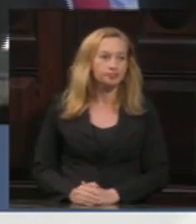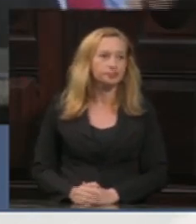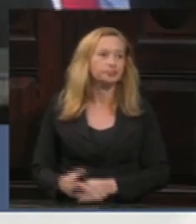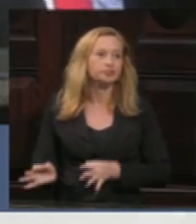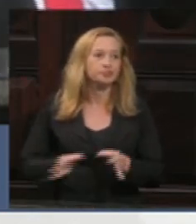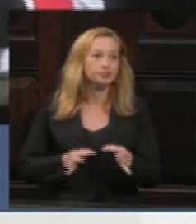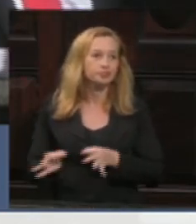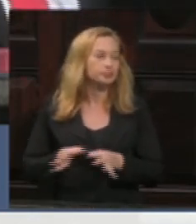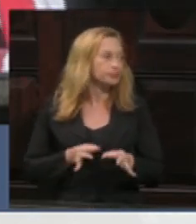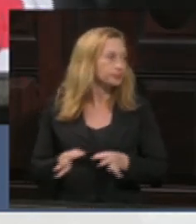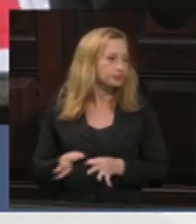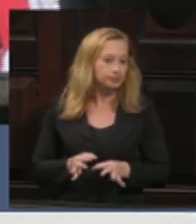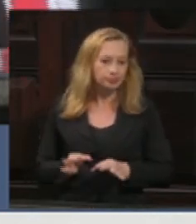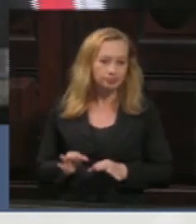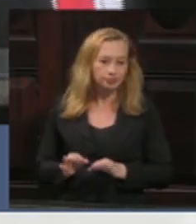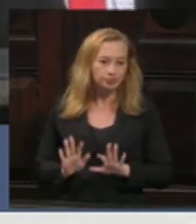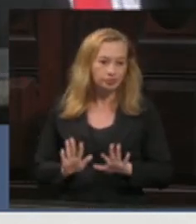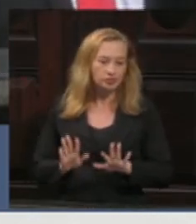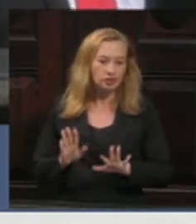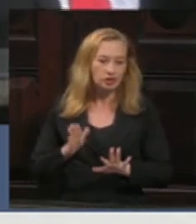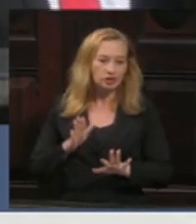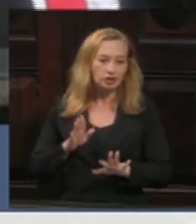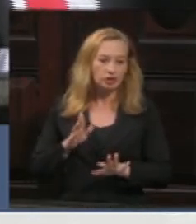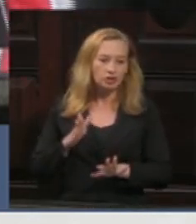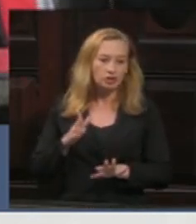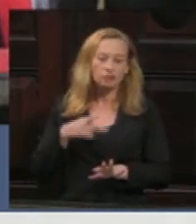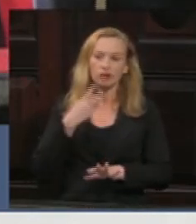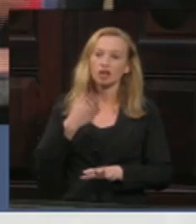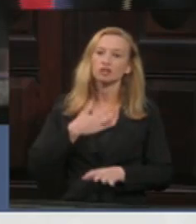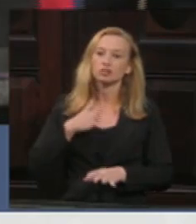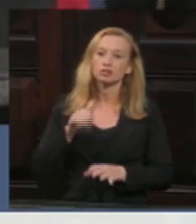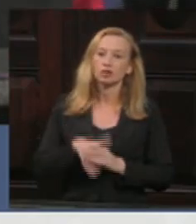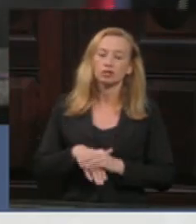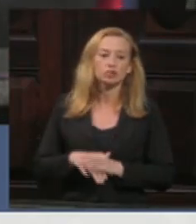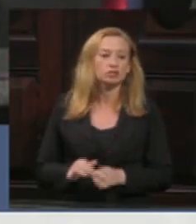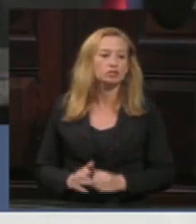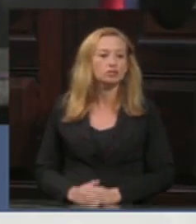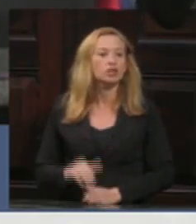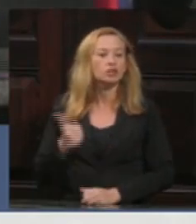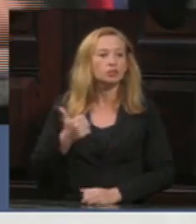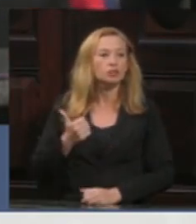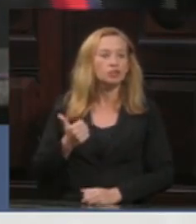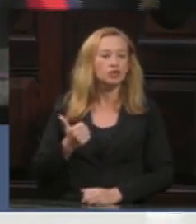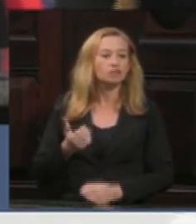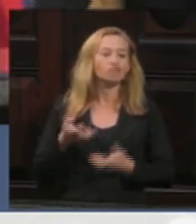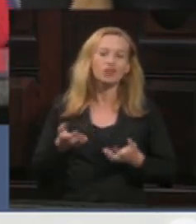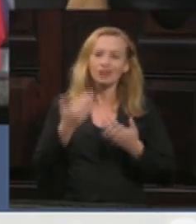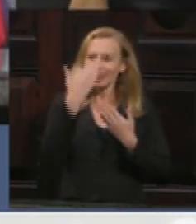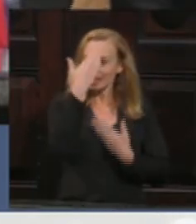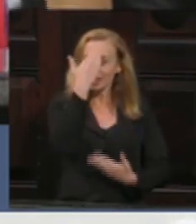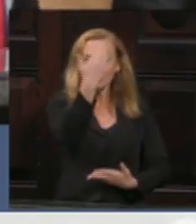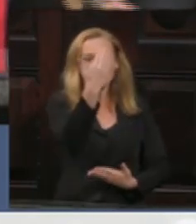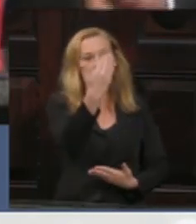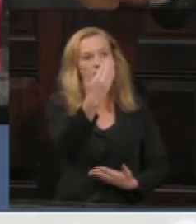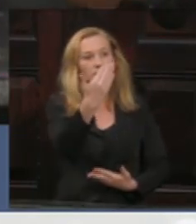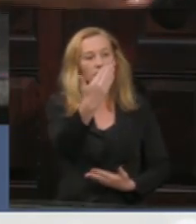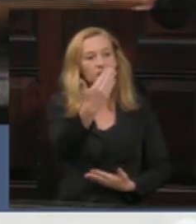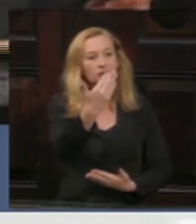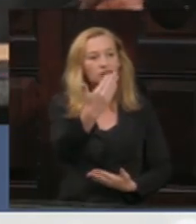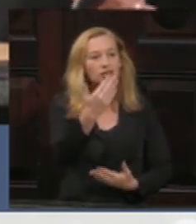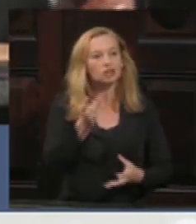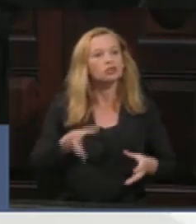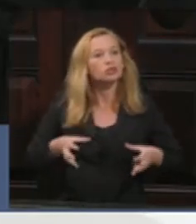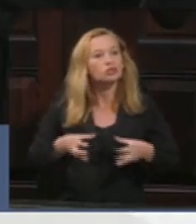Senhor Presidente, para declarar o voto. Declaração, deputado Waldeck. Primeiro, registrar e agradecer a presença de representação da